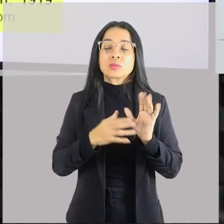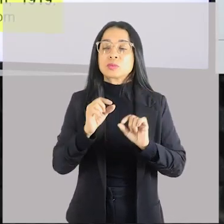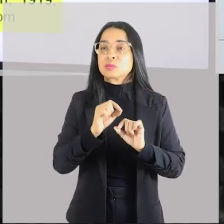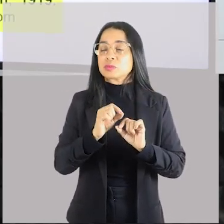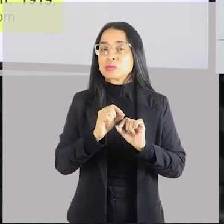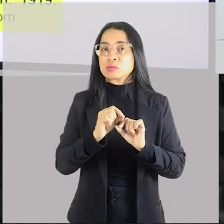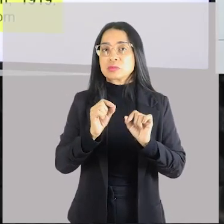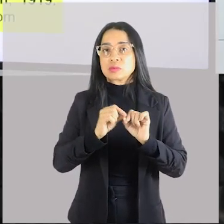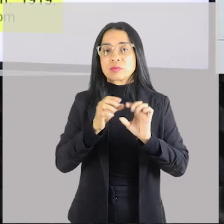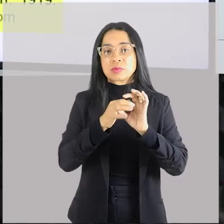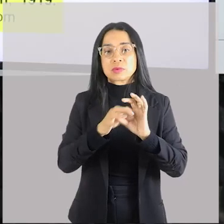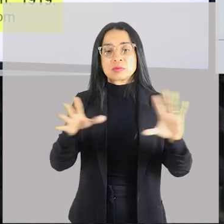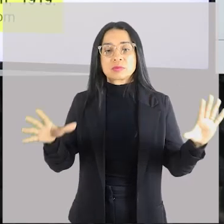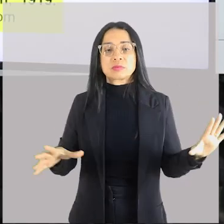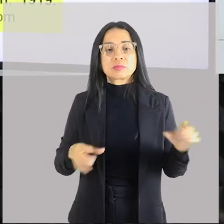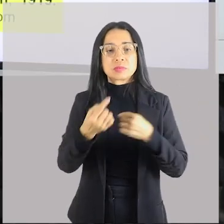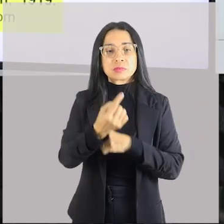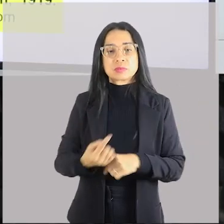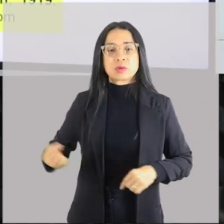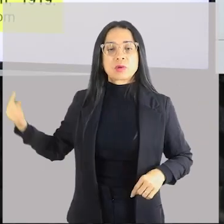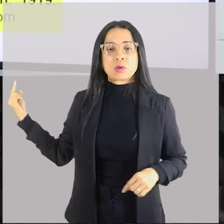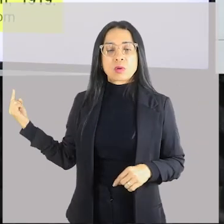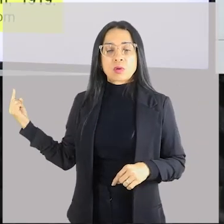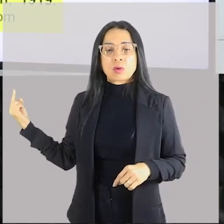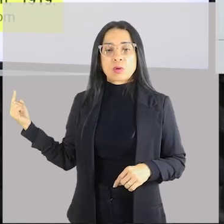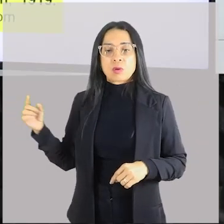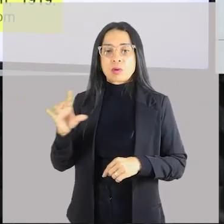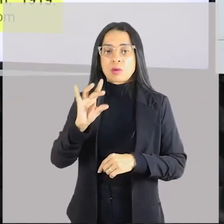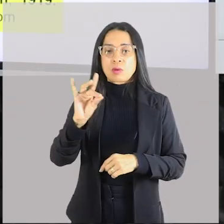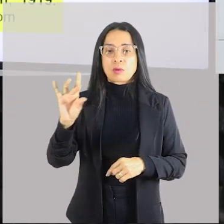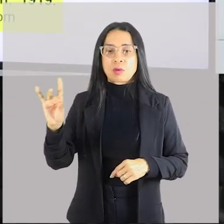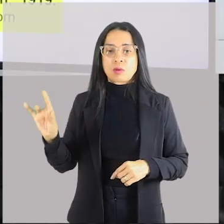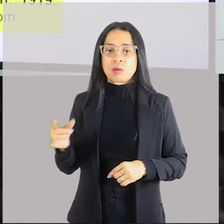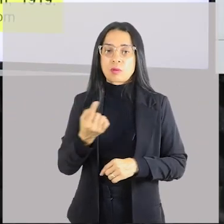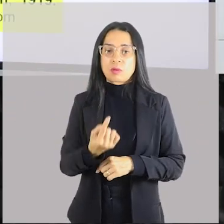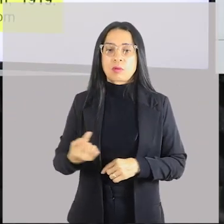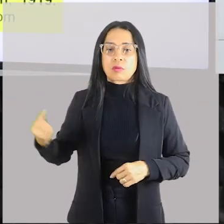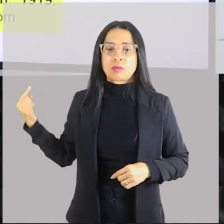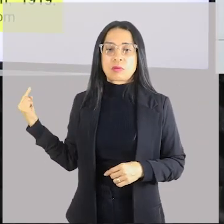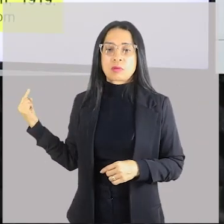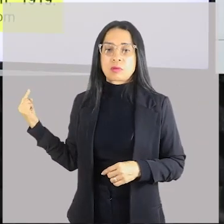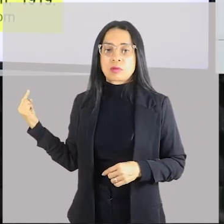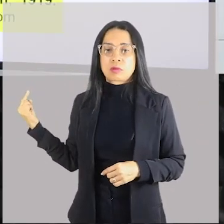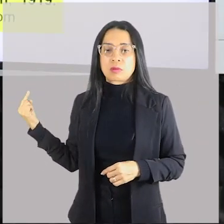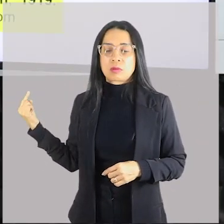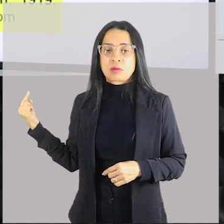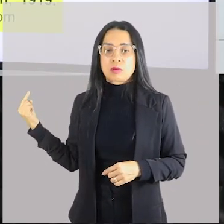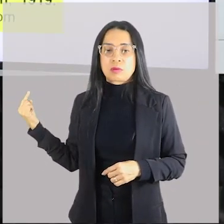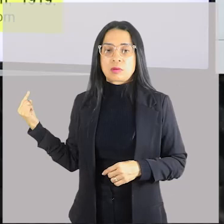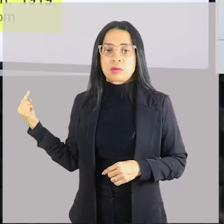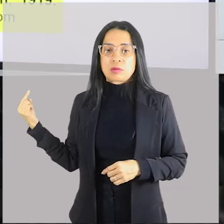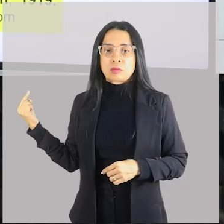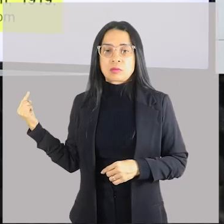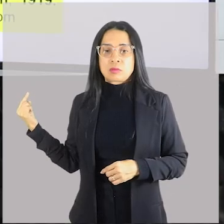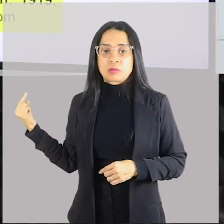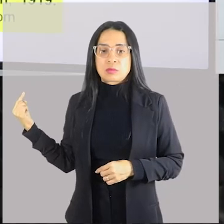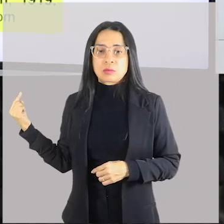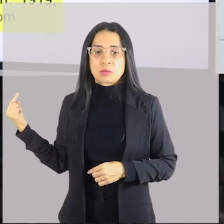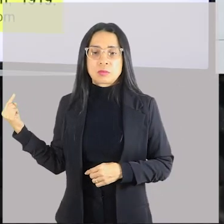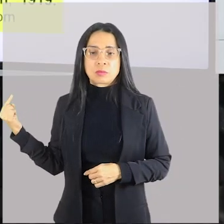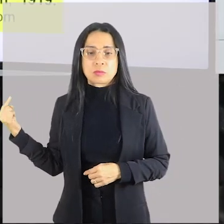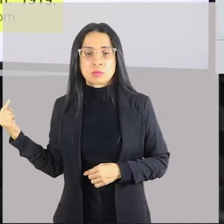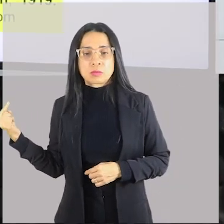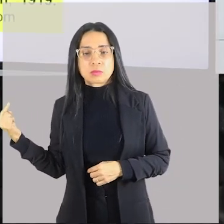né do do bebell né não da han rock de